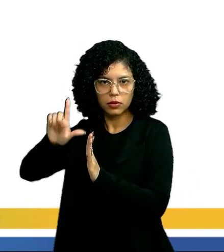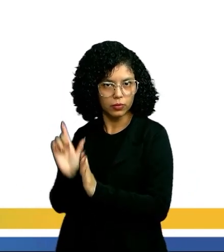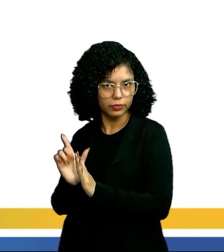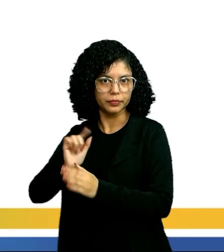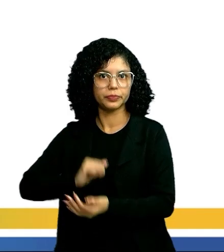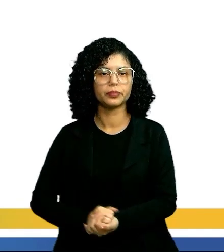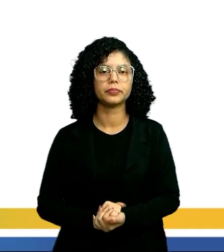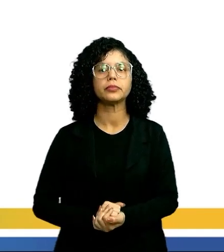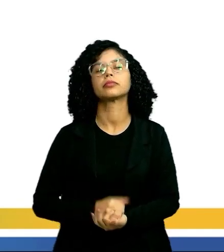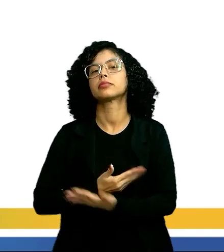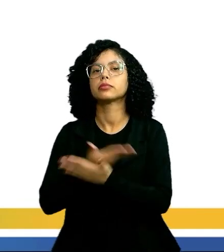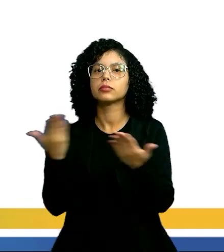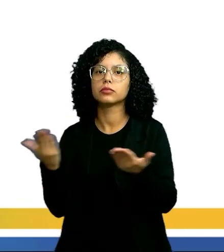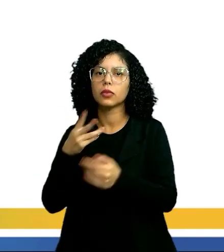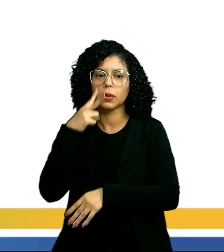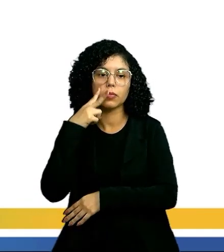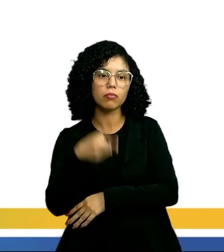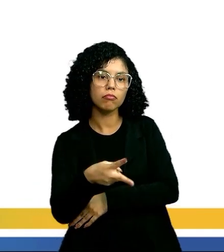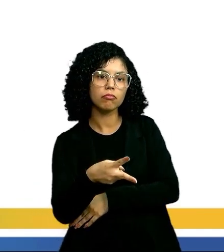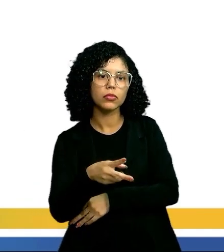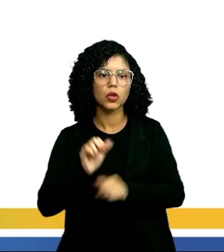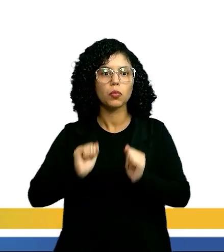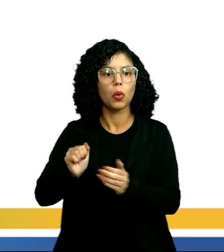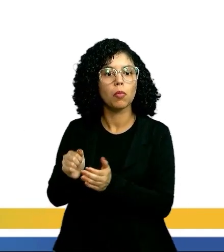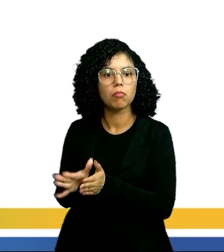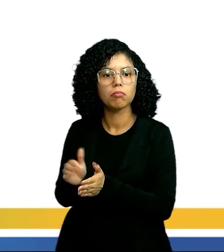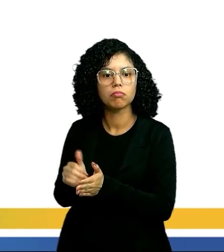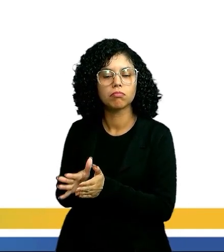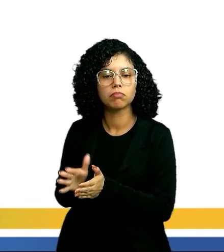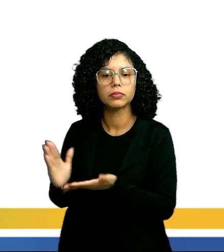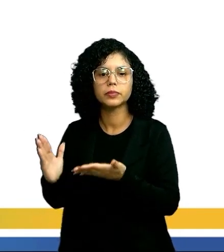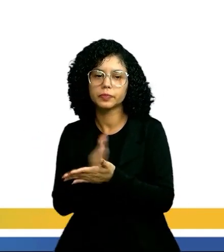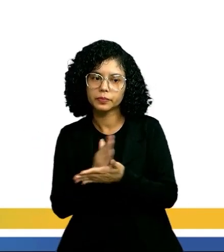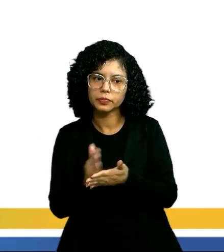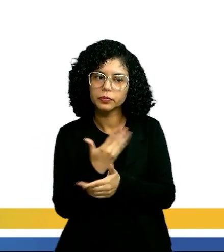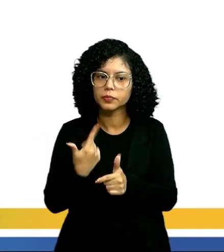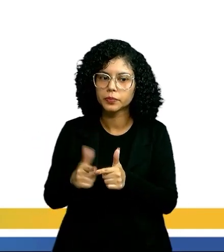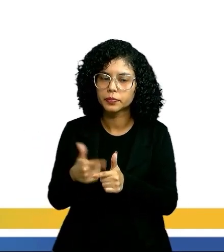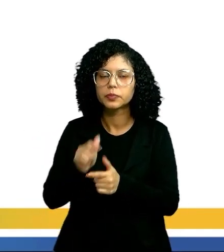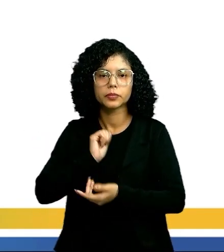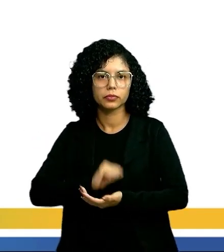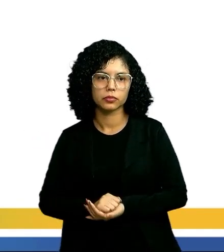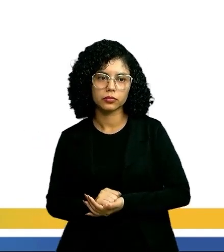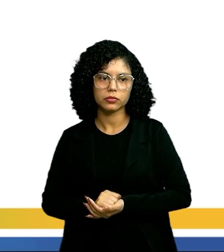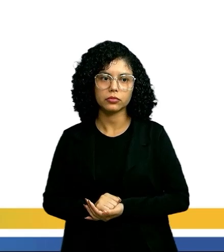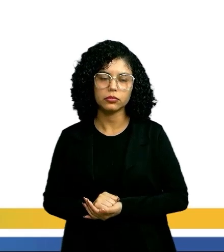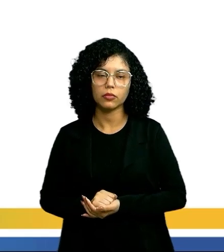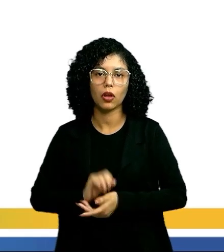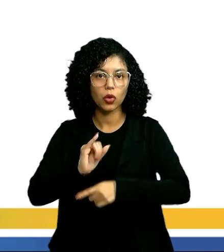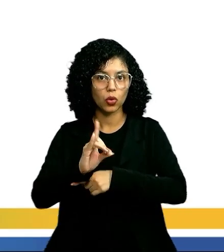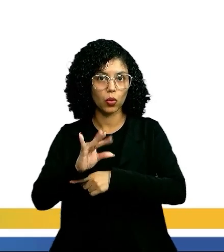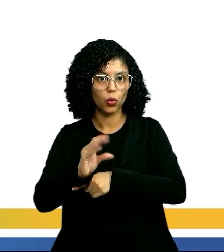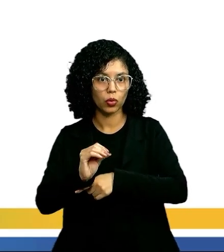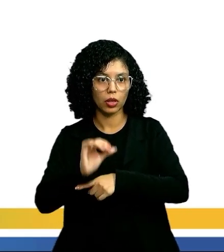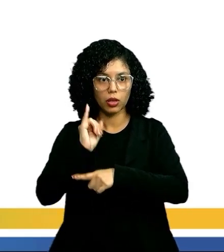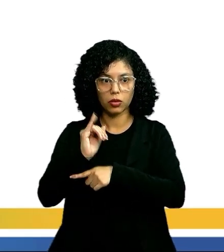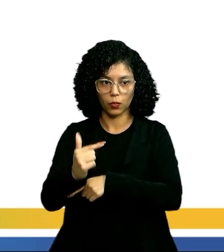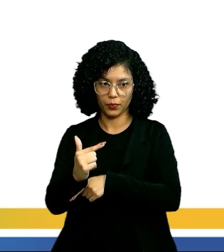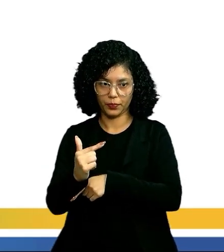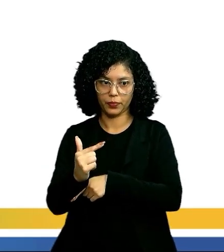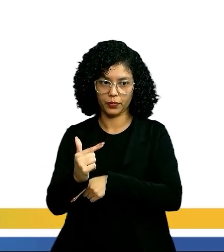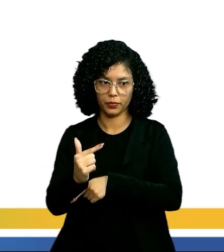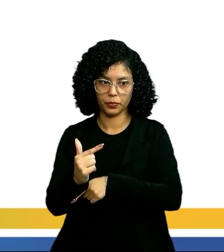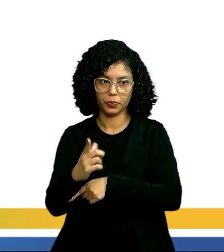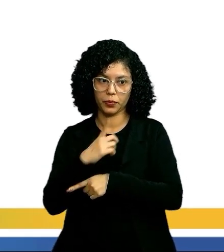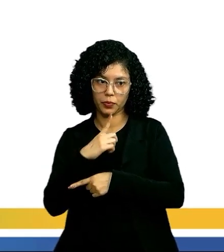certo? Então, de cara, nós já podemos eliminar algumas situações. Iodo molecular é I2.